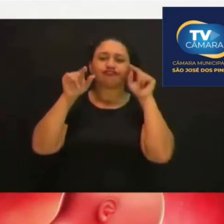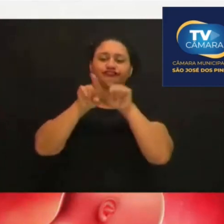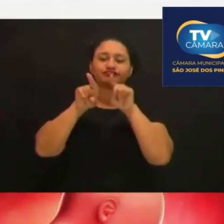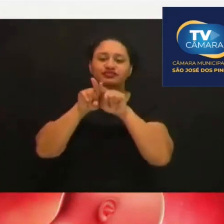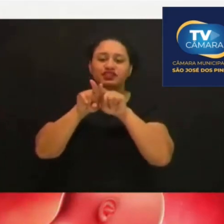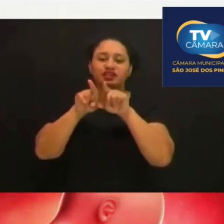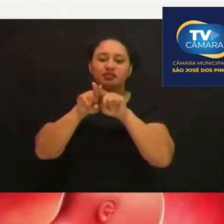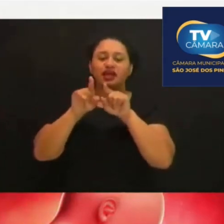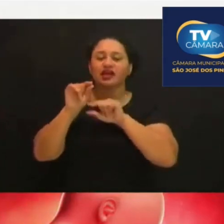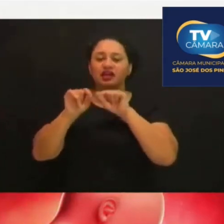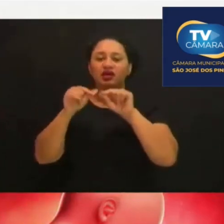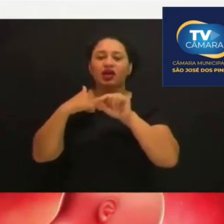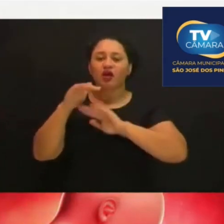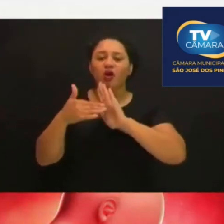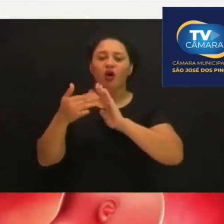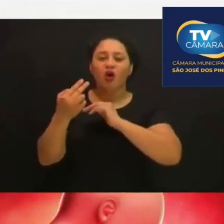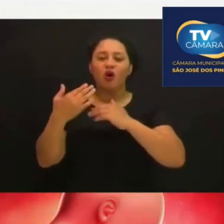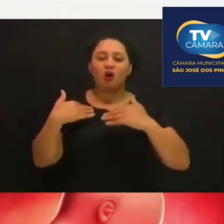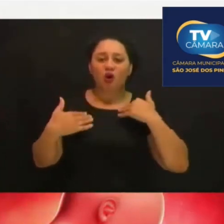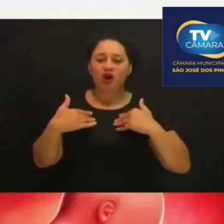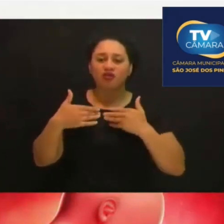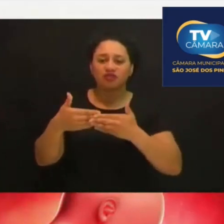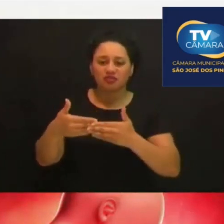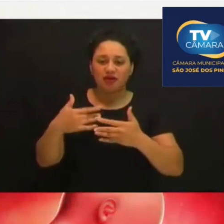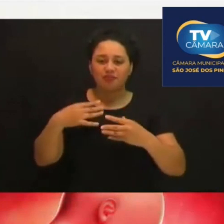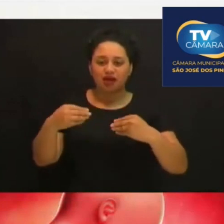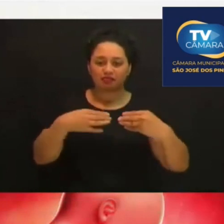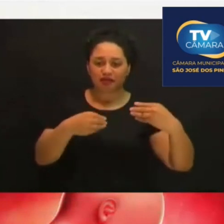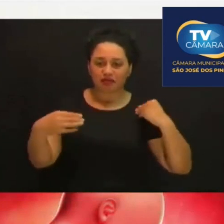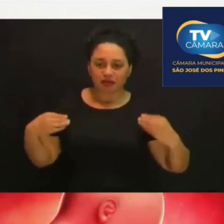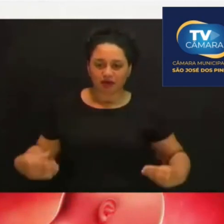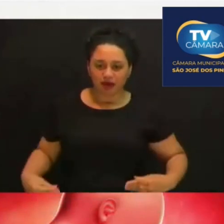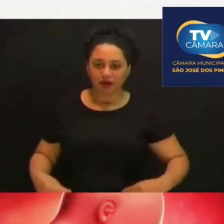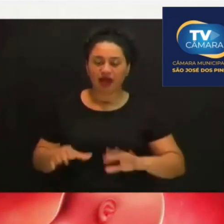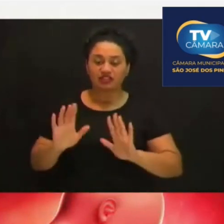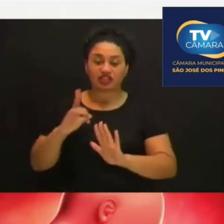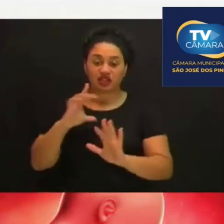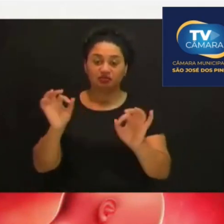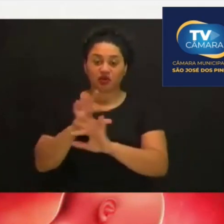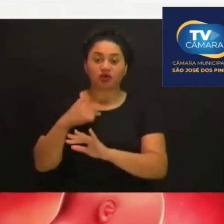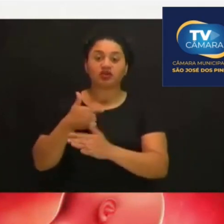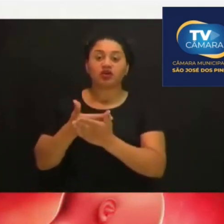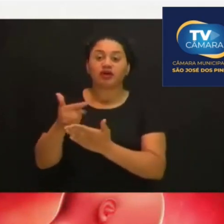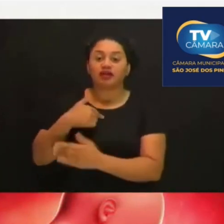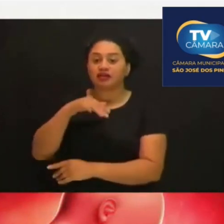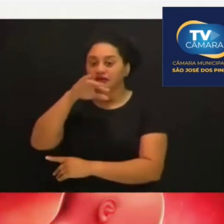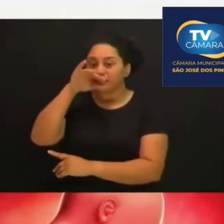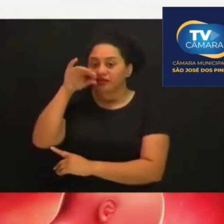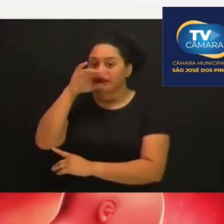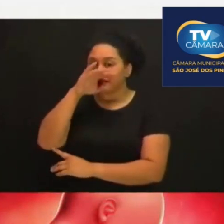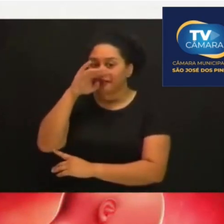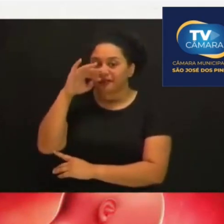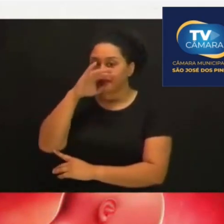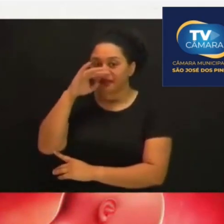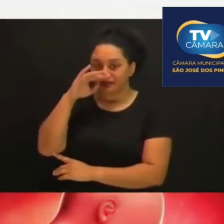a penugem que recobre o corpo do bebê, já estão desenvolvidos e o olfato passa a funcionar. Eu